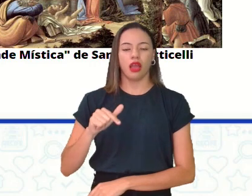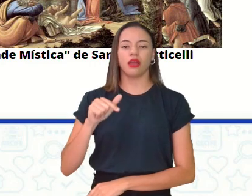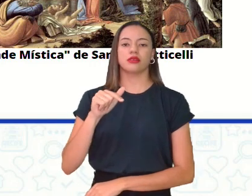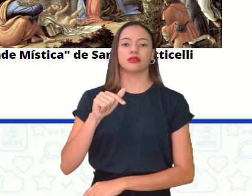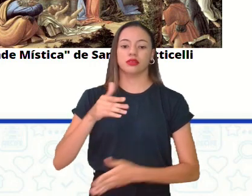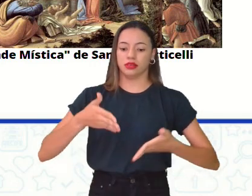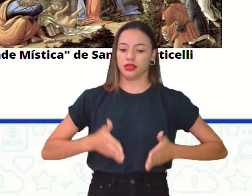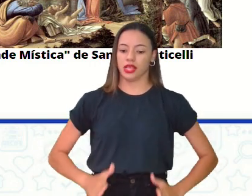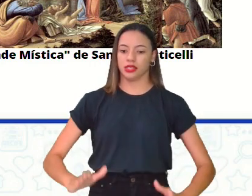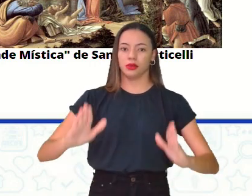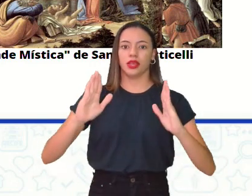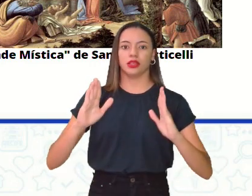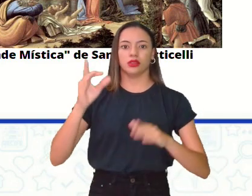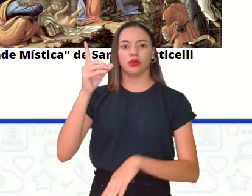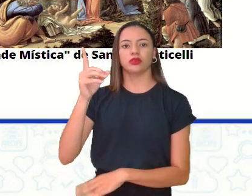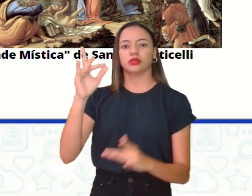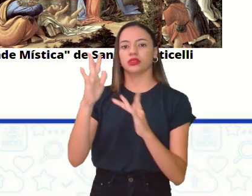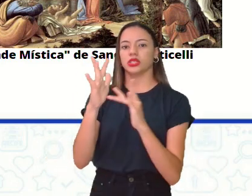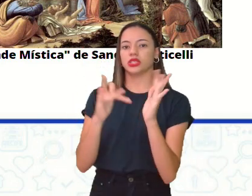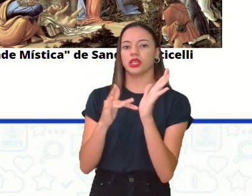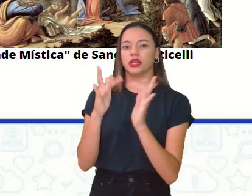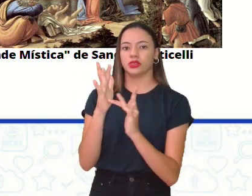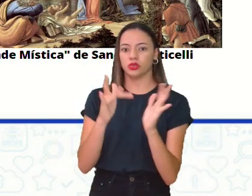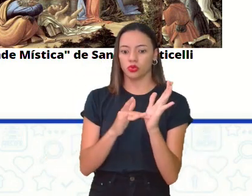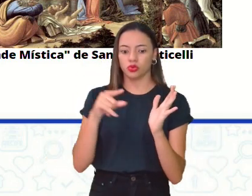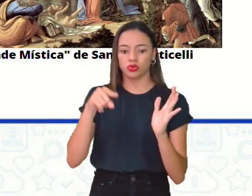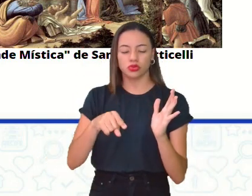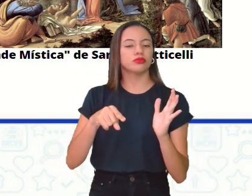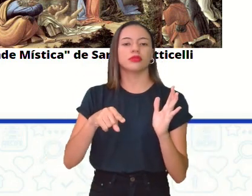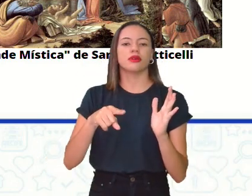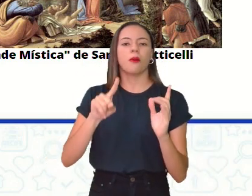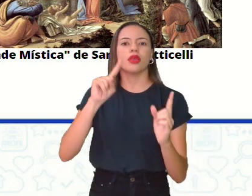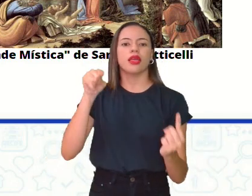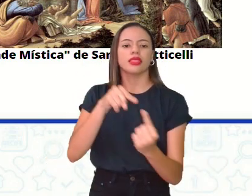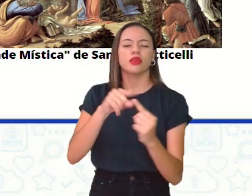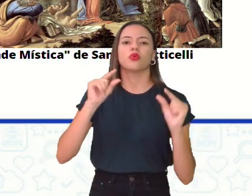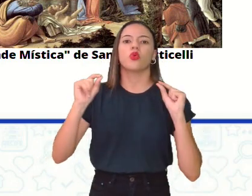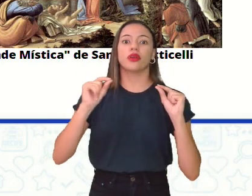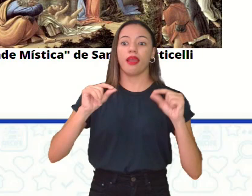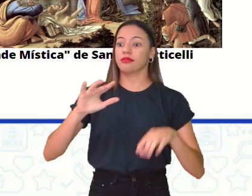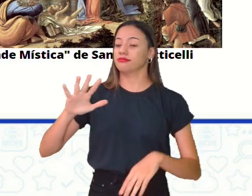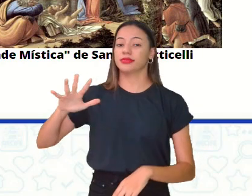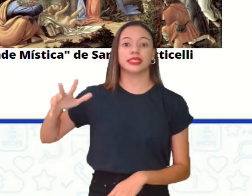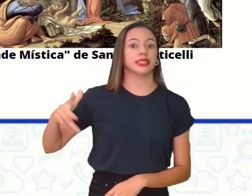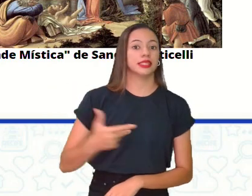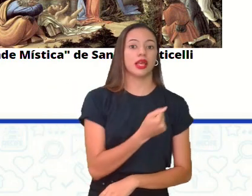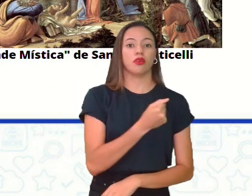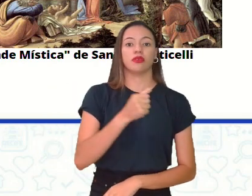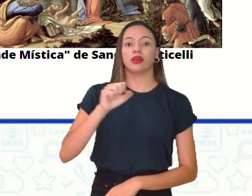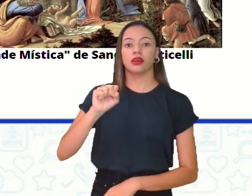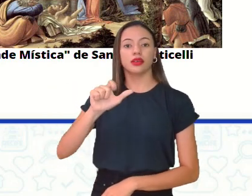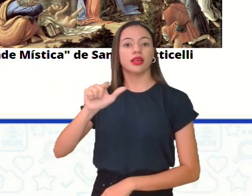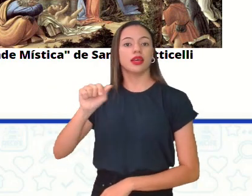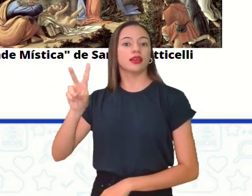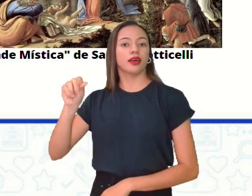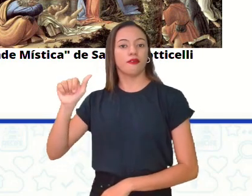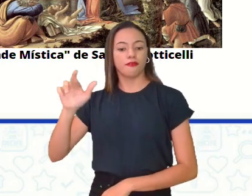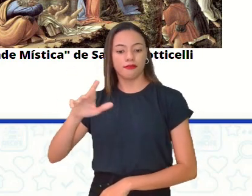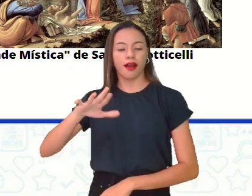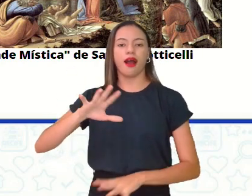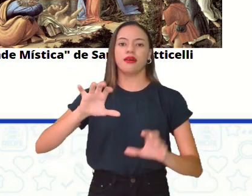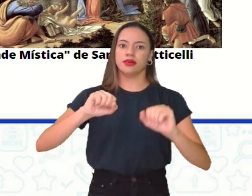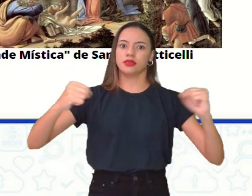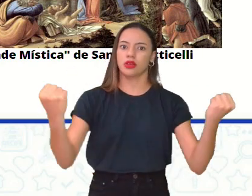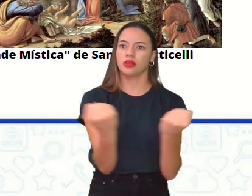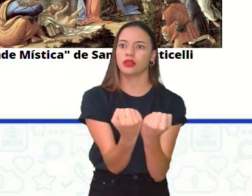o salvador da humanidade. E aí, isso é uma festividade de cunho